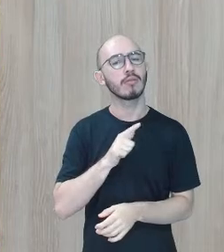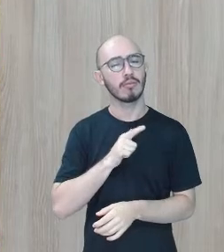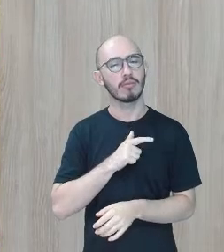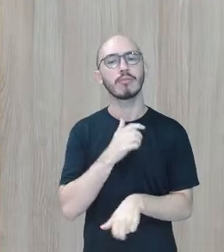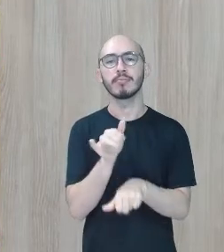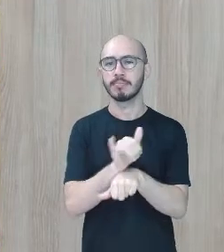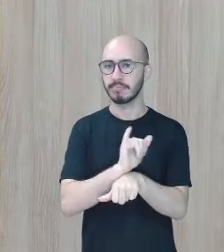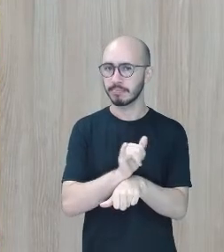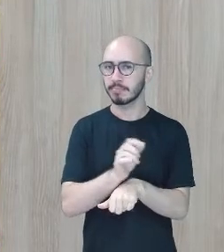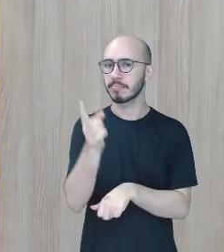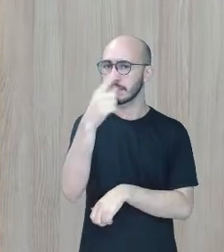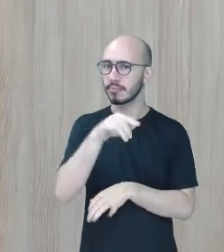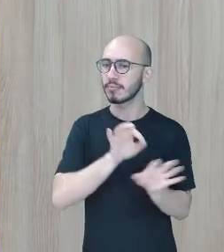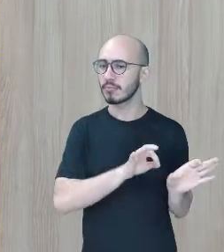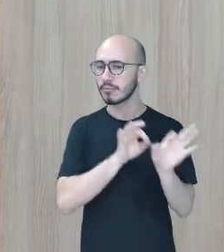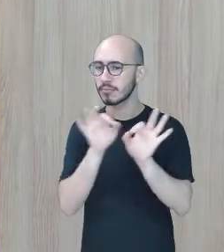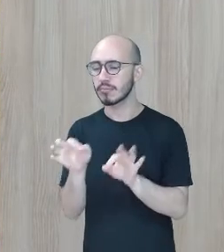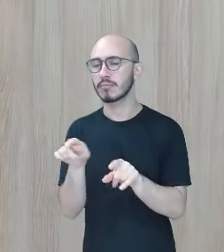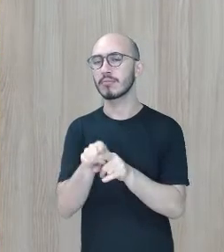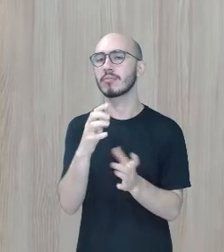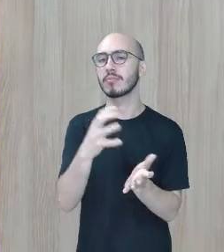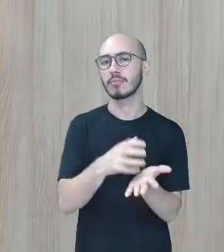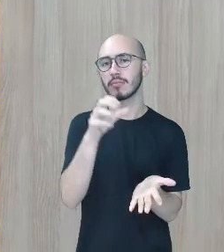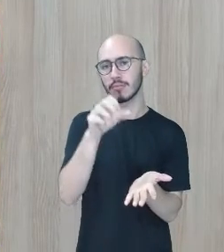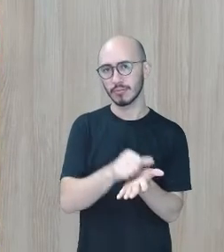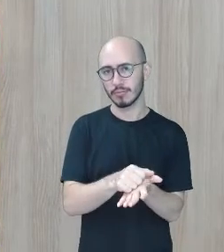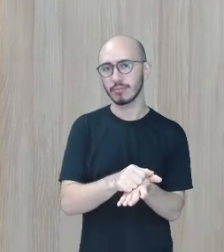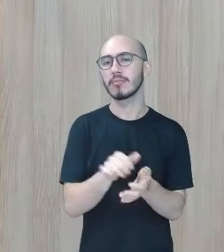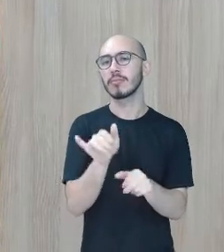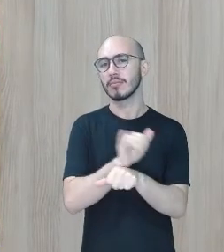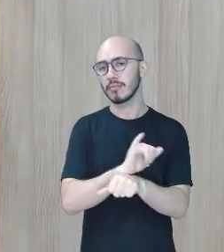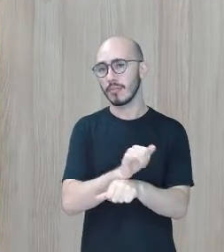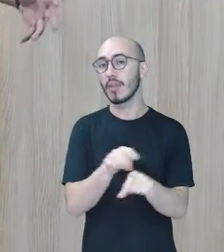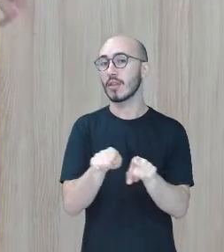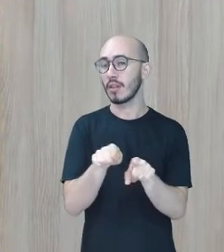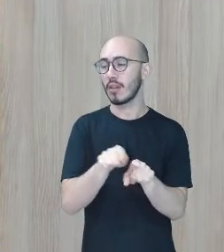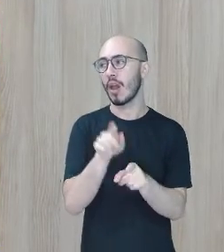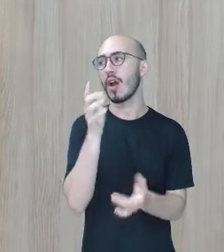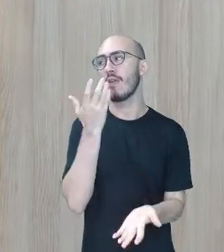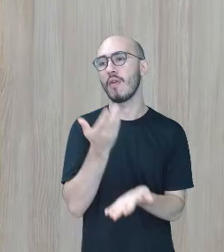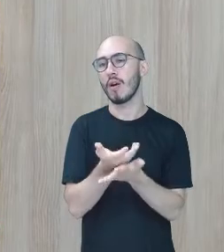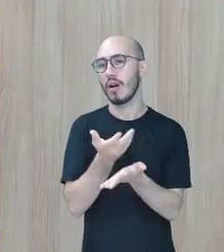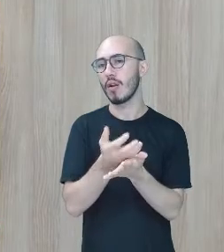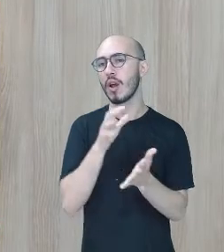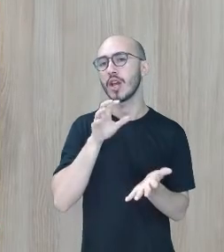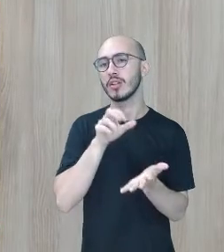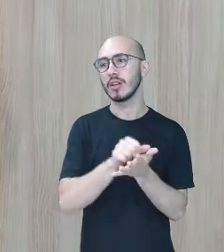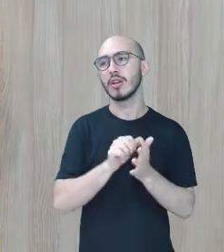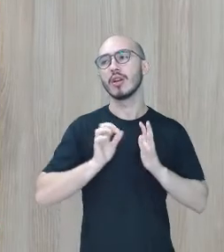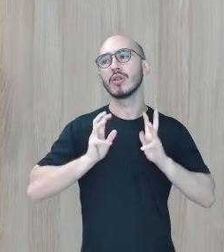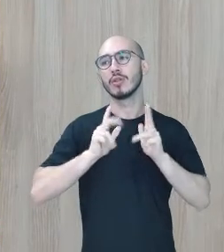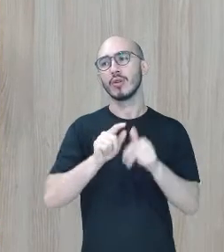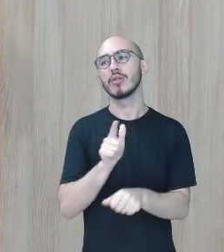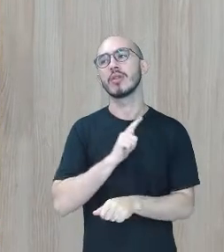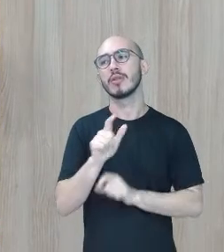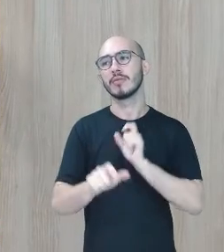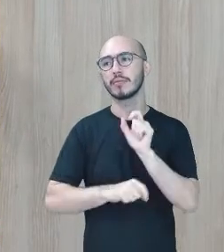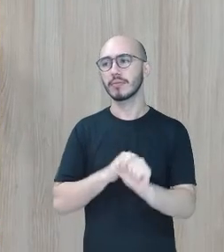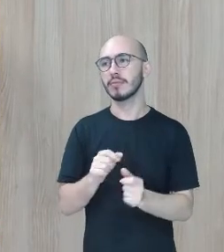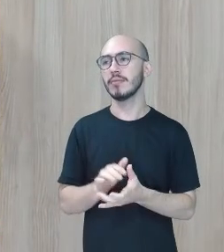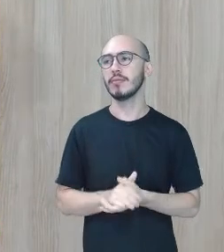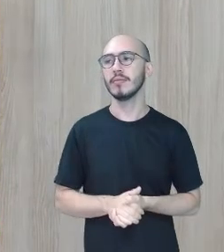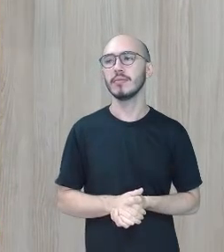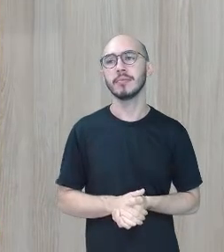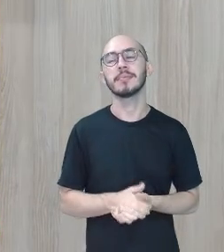Então, acompanha, se inscreve lá no canal no YouTube, tem uma playlist lá massa, onde você vai ver as